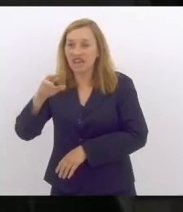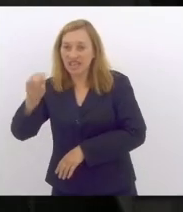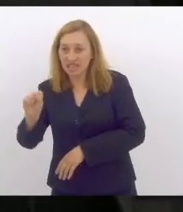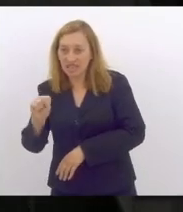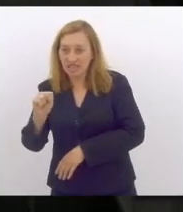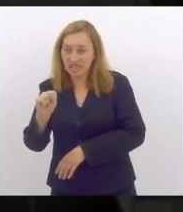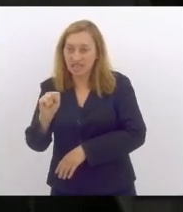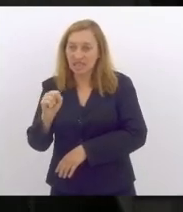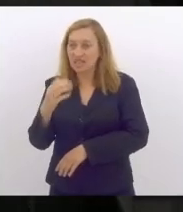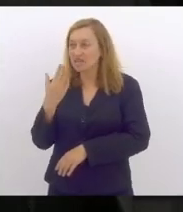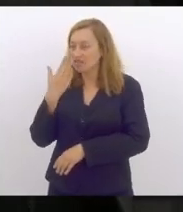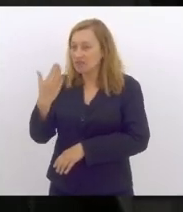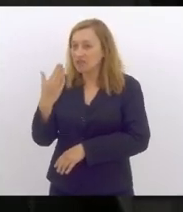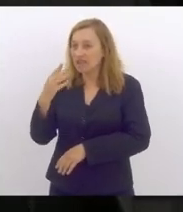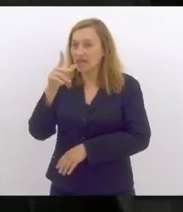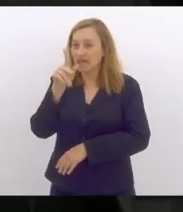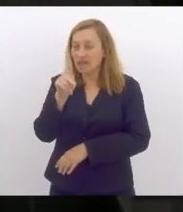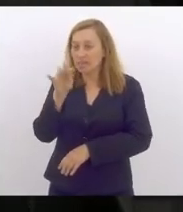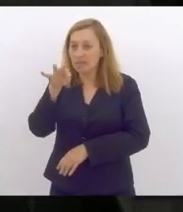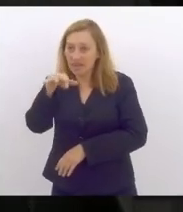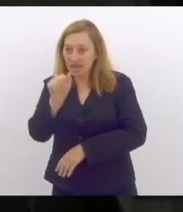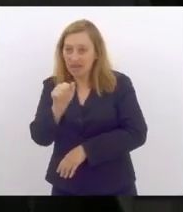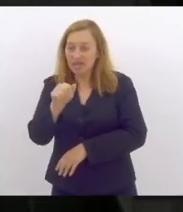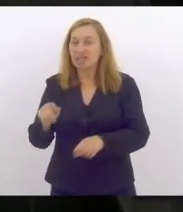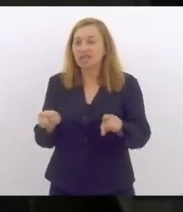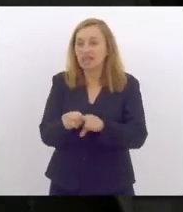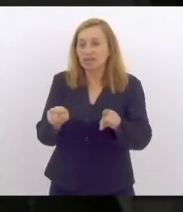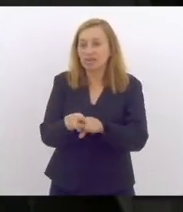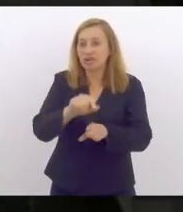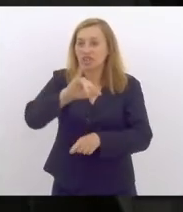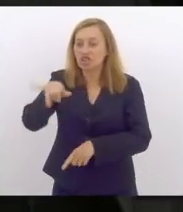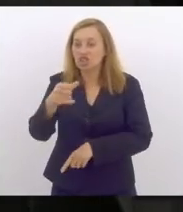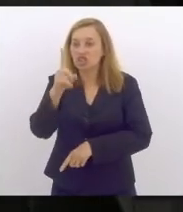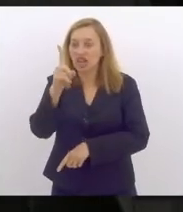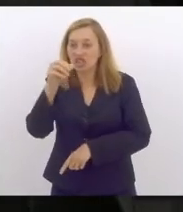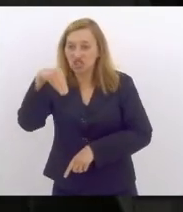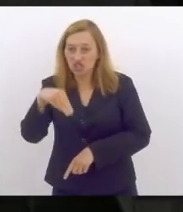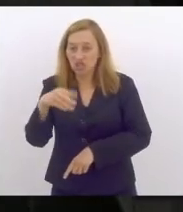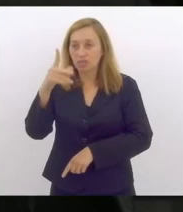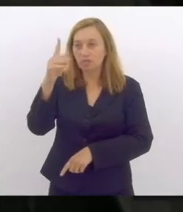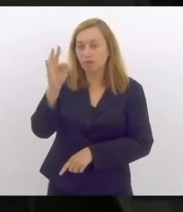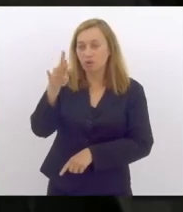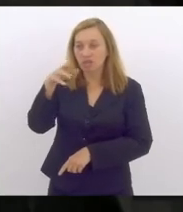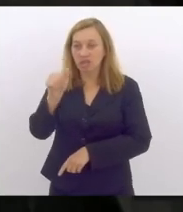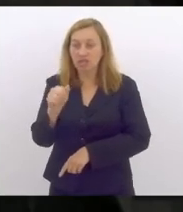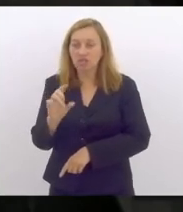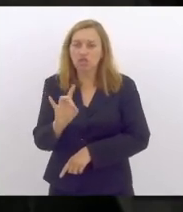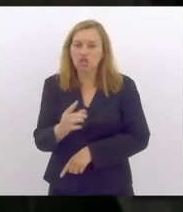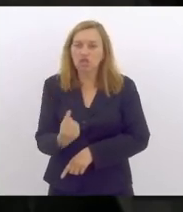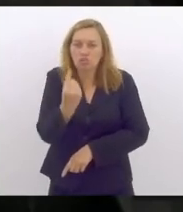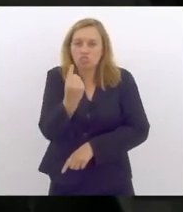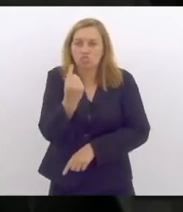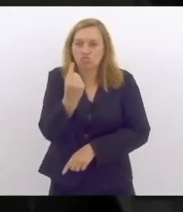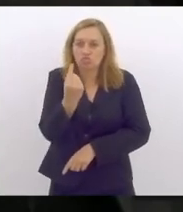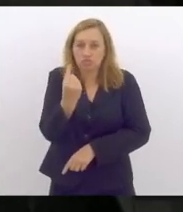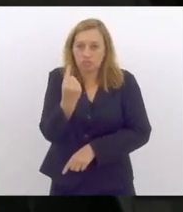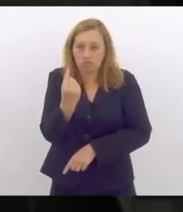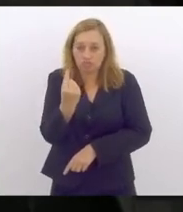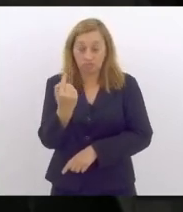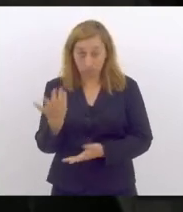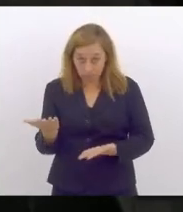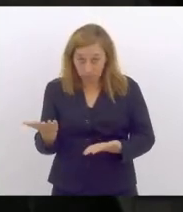à Ípica, e no nosso querido Jardim Botânico tem um solitário baobá.